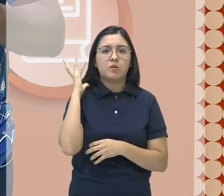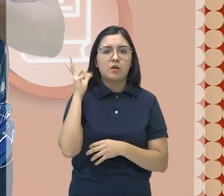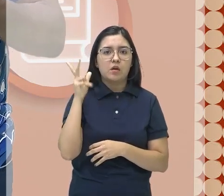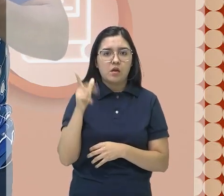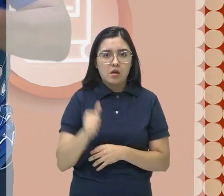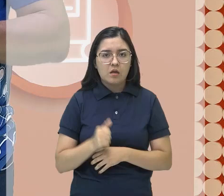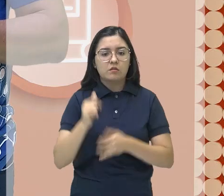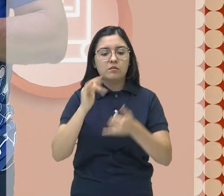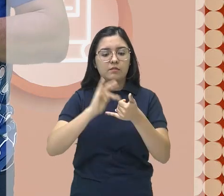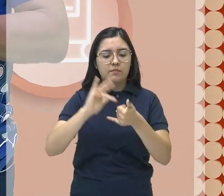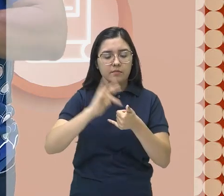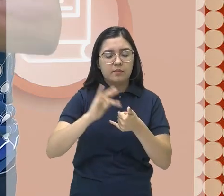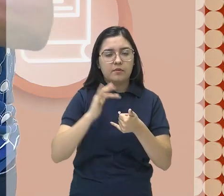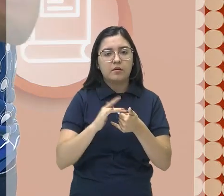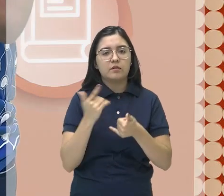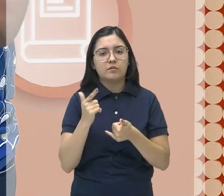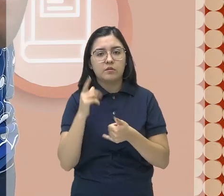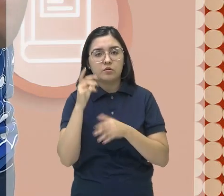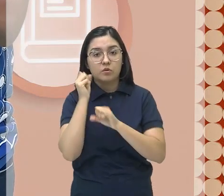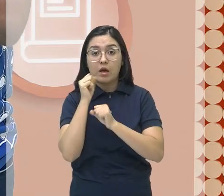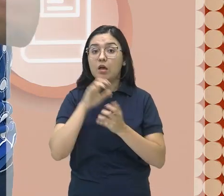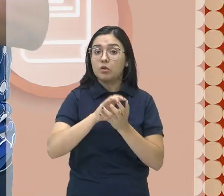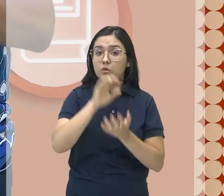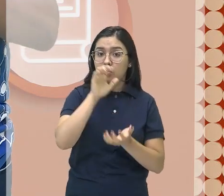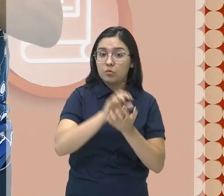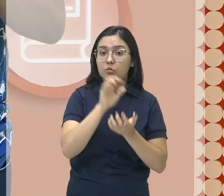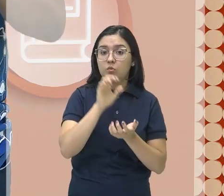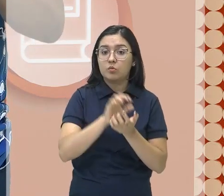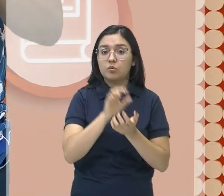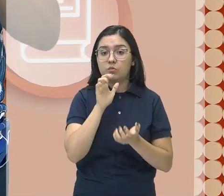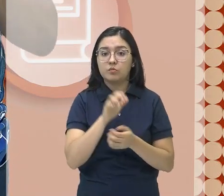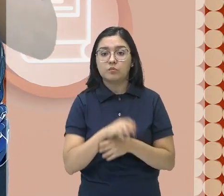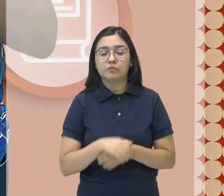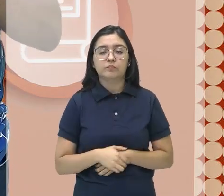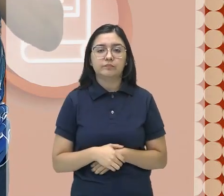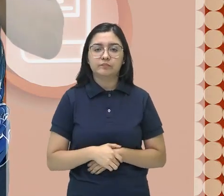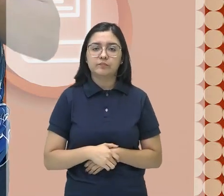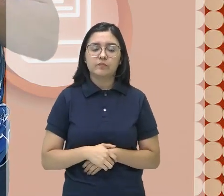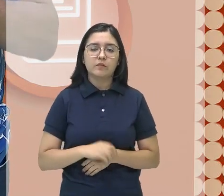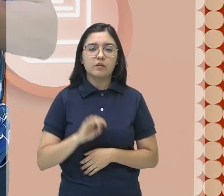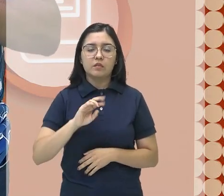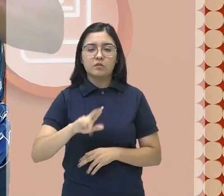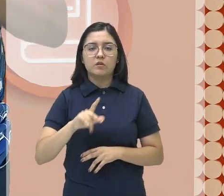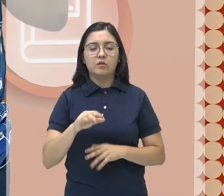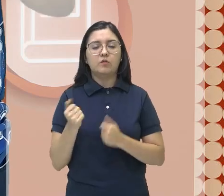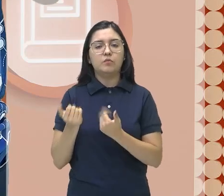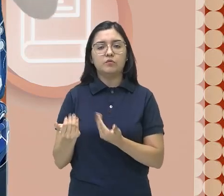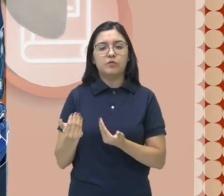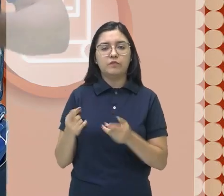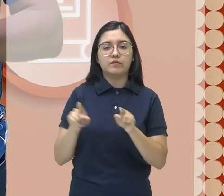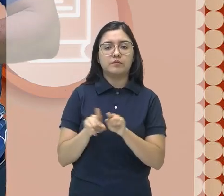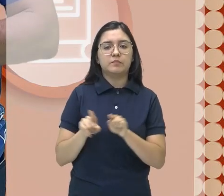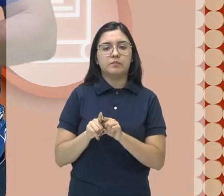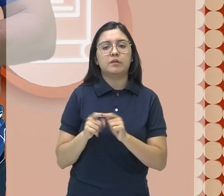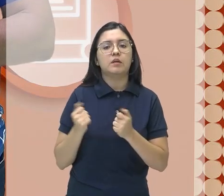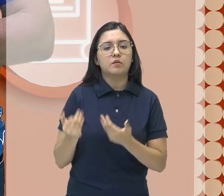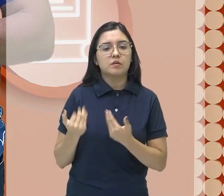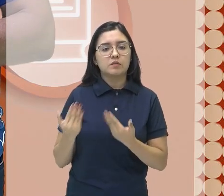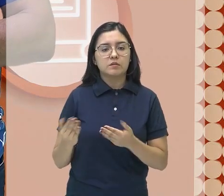aquele sono, né? Adultos, tá? Não vou nem colocar aqui os jovens e adolescentes, que é muito mais o tempo,